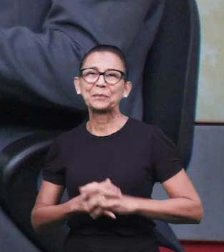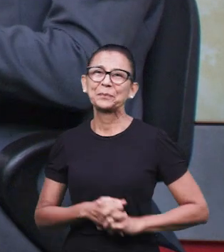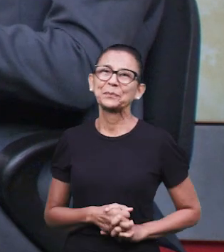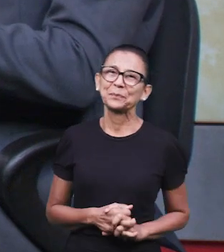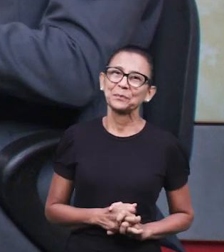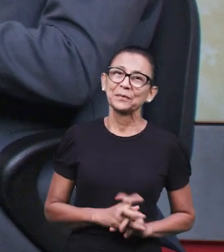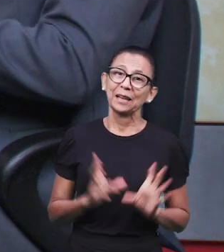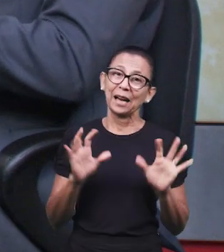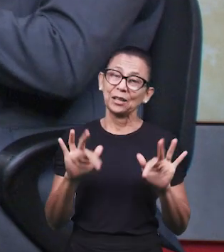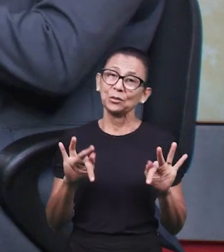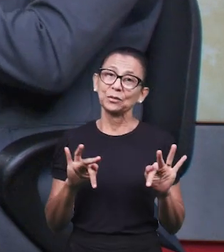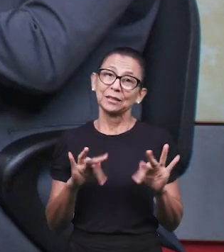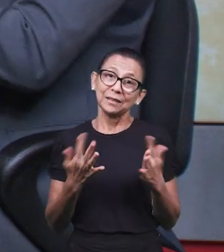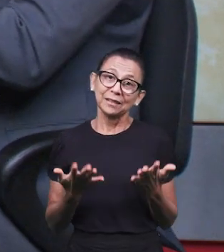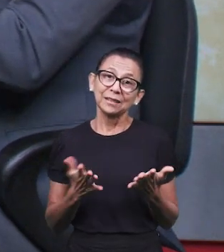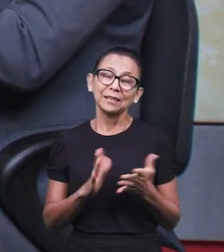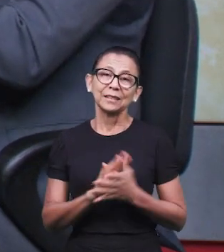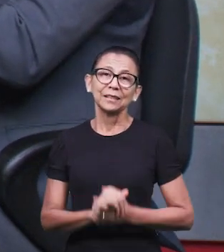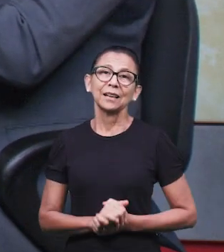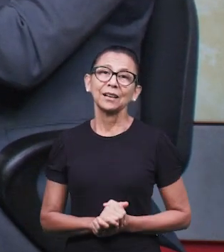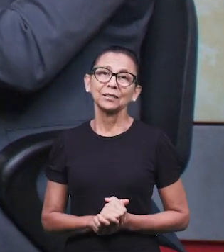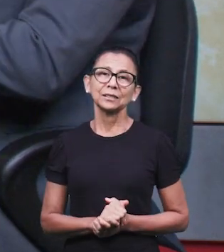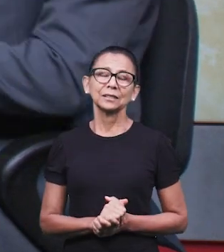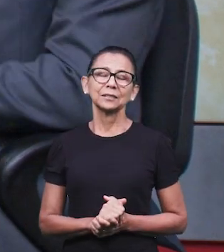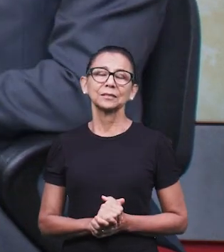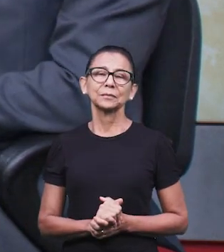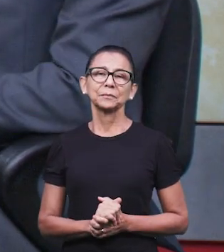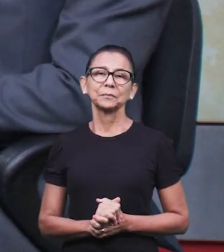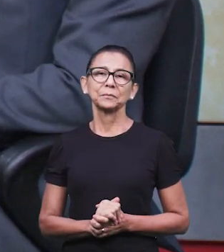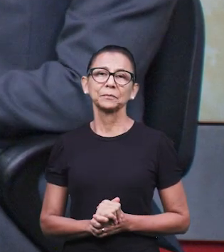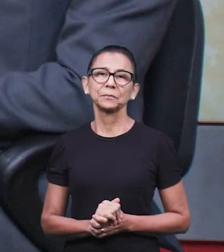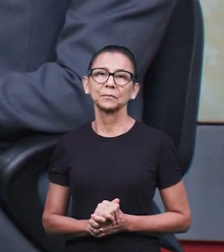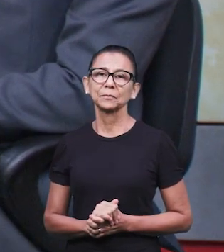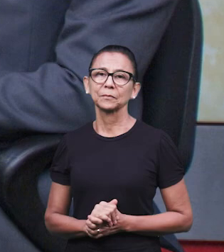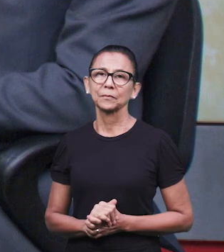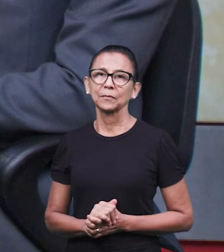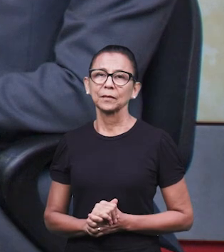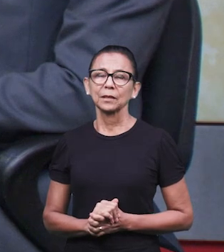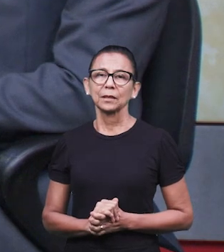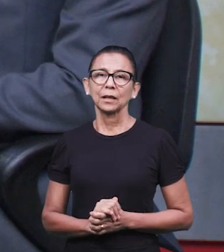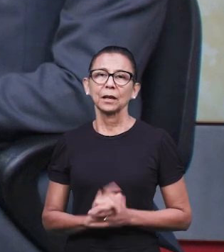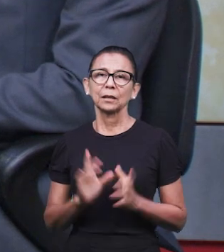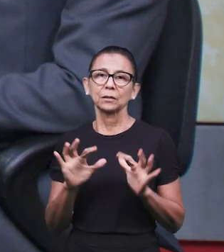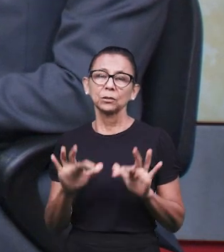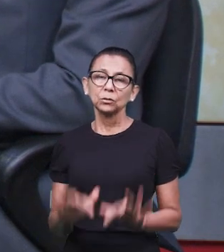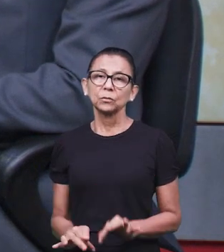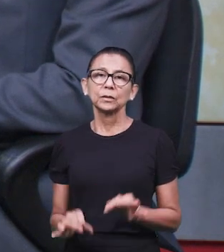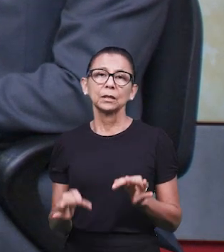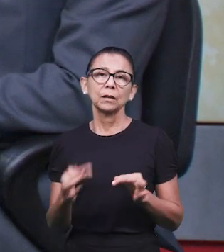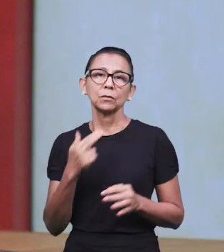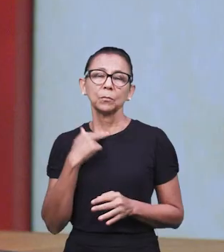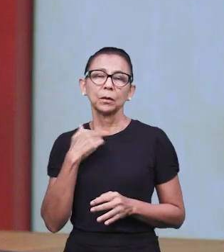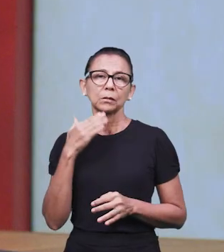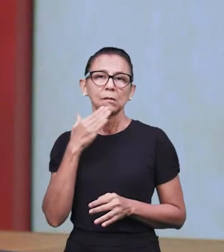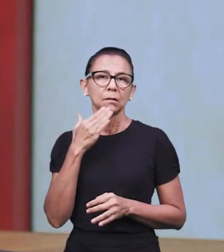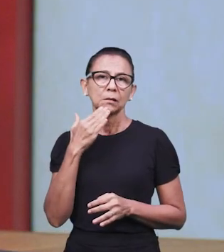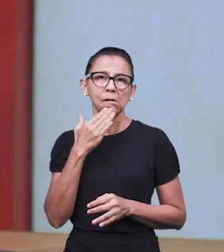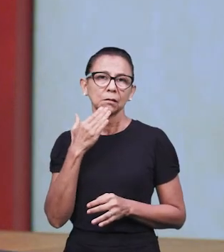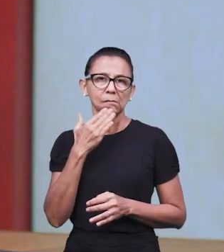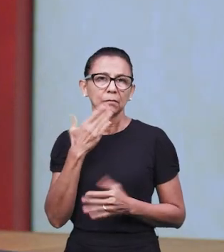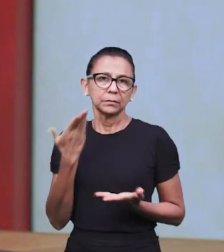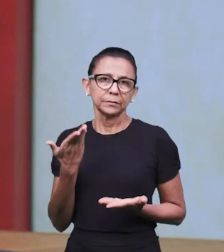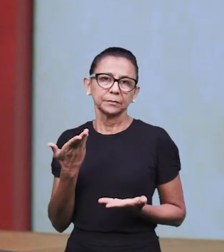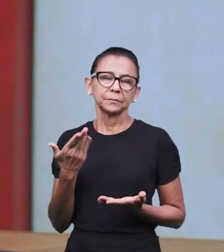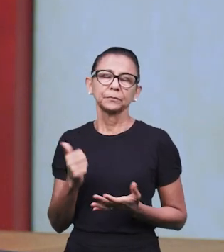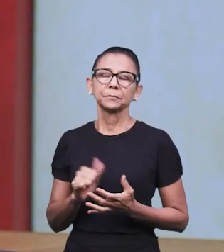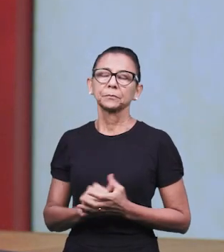quebrar mola, né? Não teve que ficar costurando as coisas, né? Eu me lembro, e essa